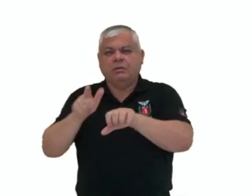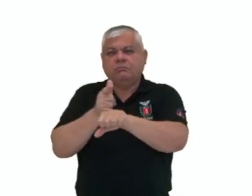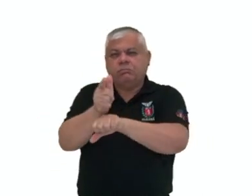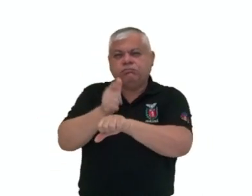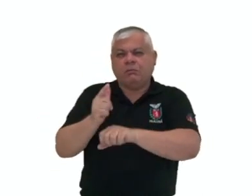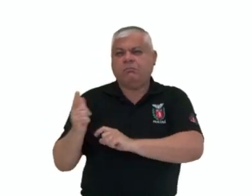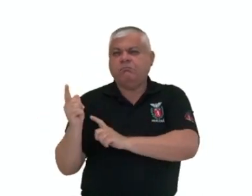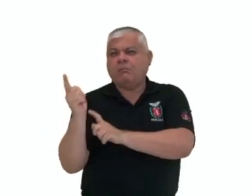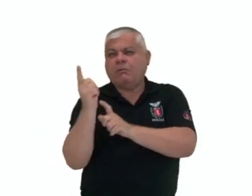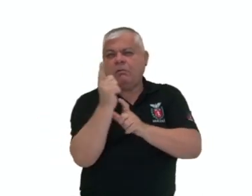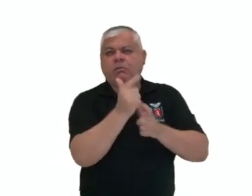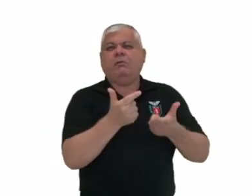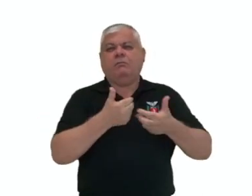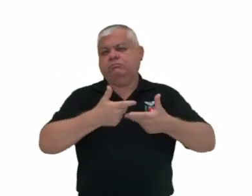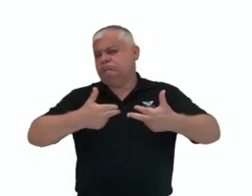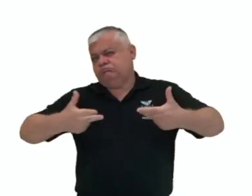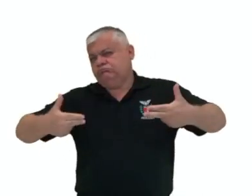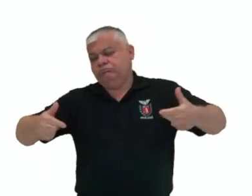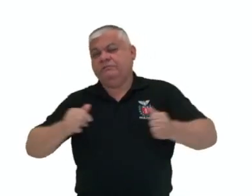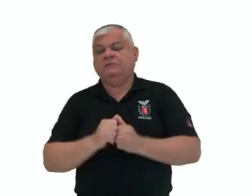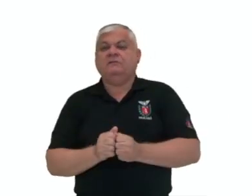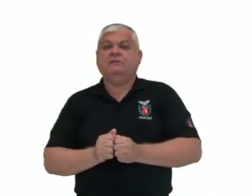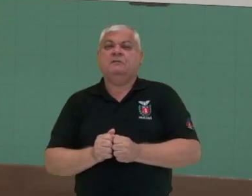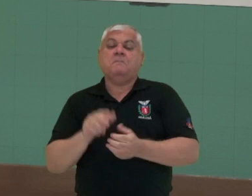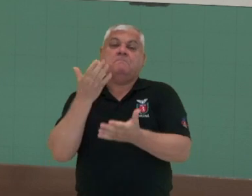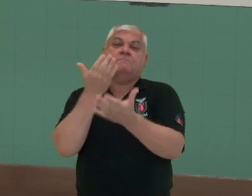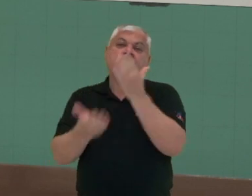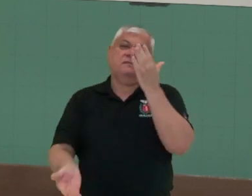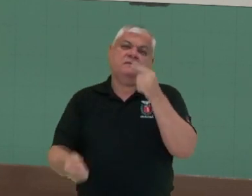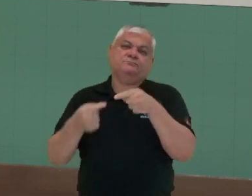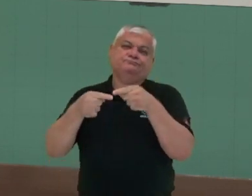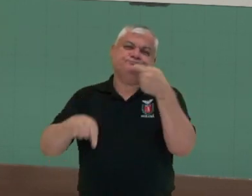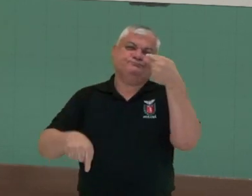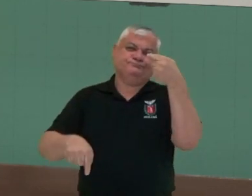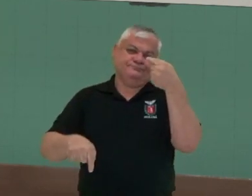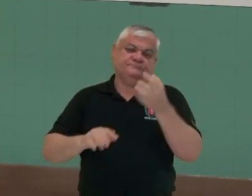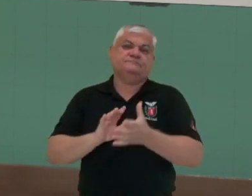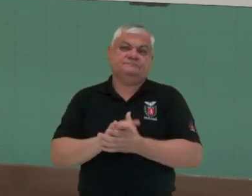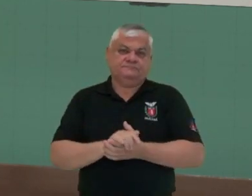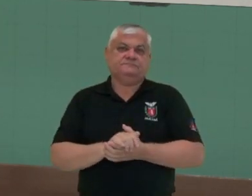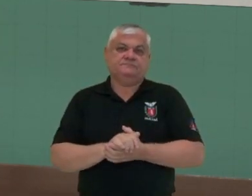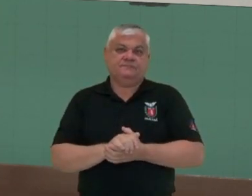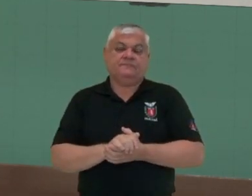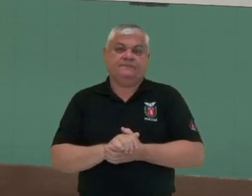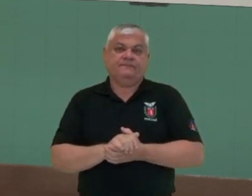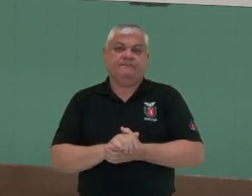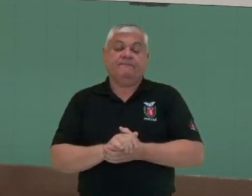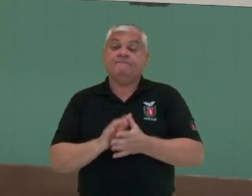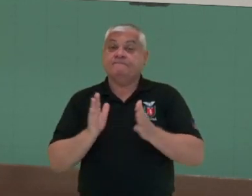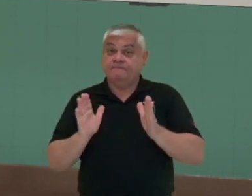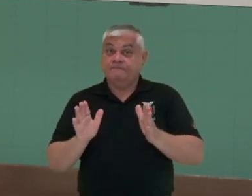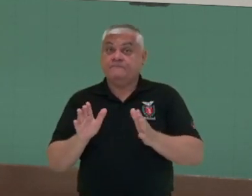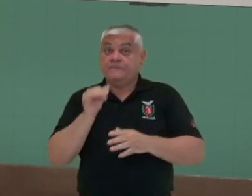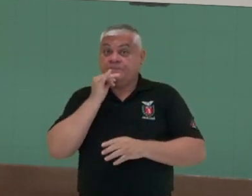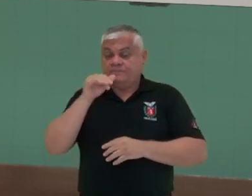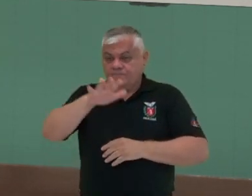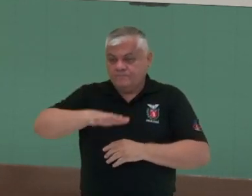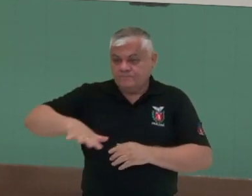modalidade passou um pouquinho a perder essa função, tá? Então, vamos dizer assim,